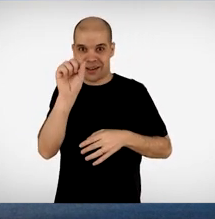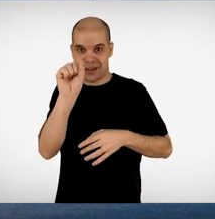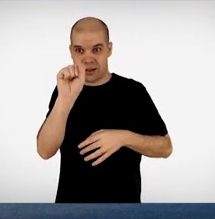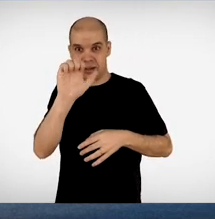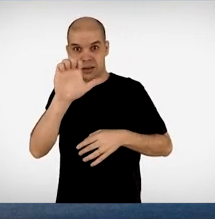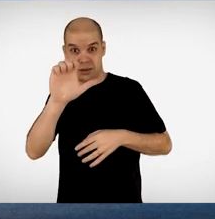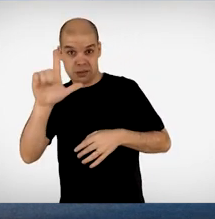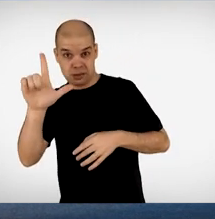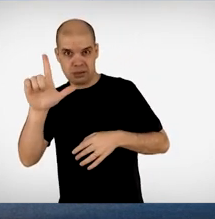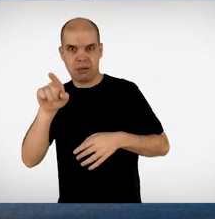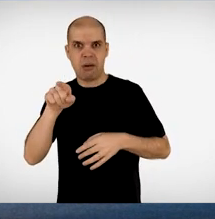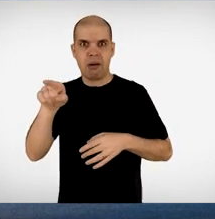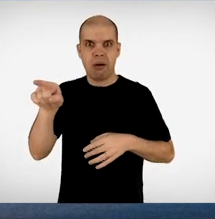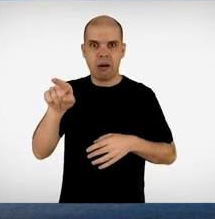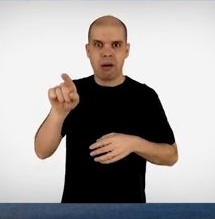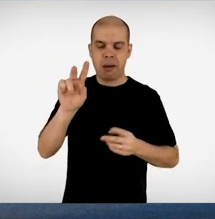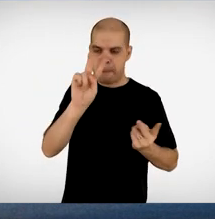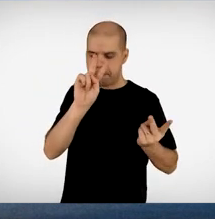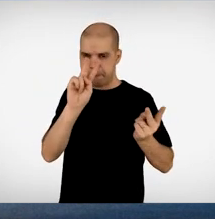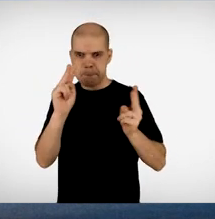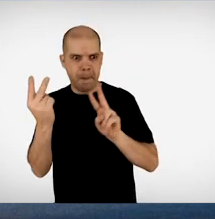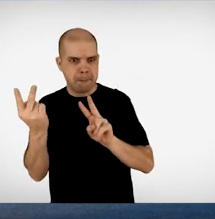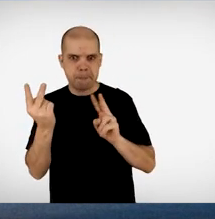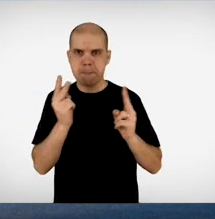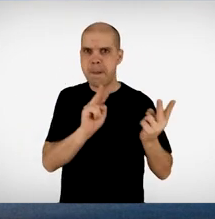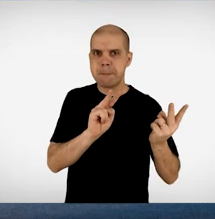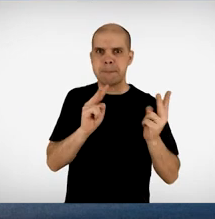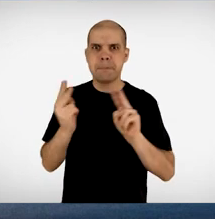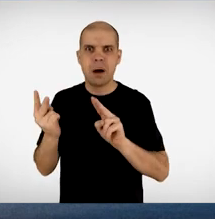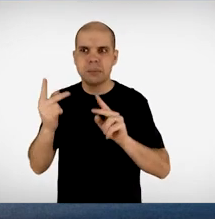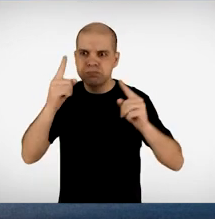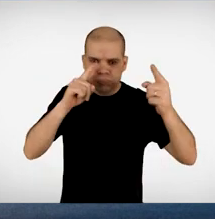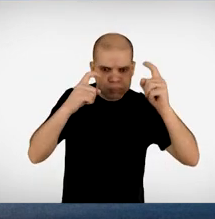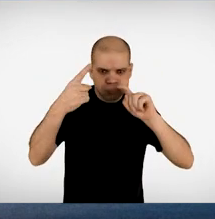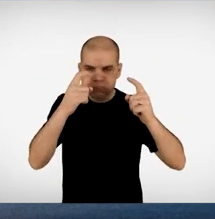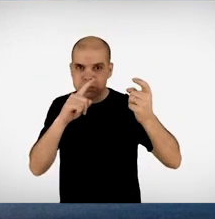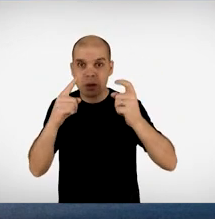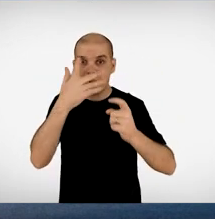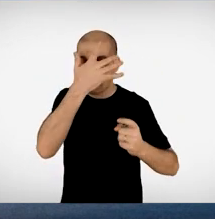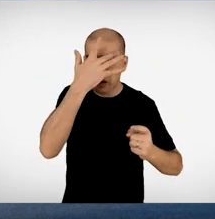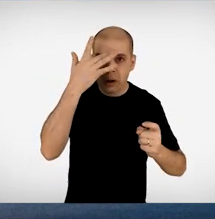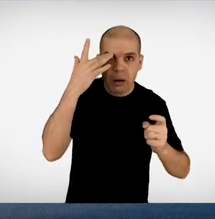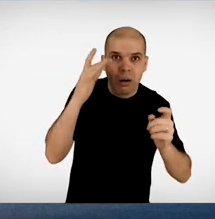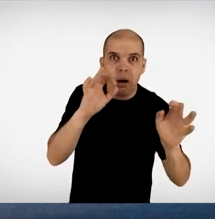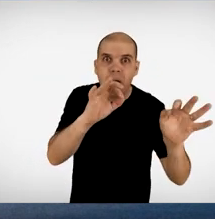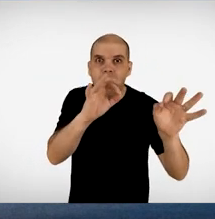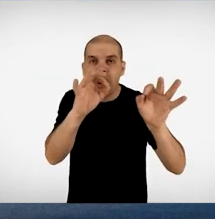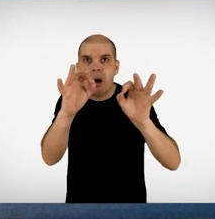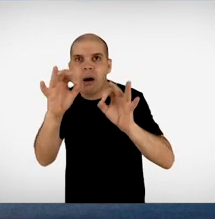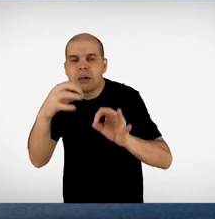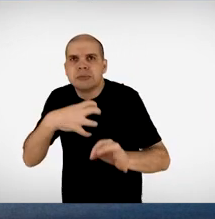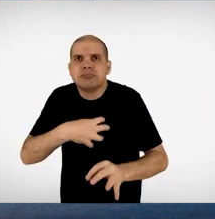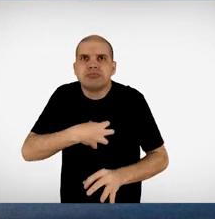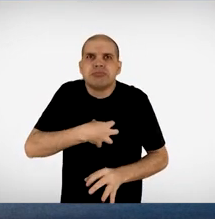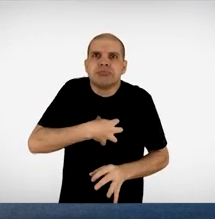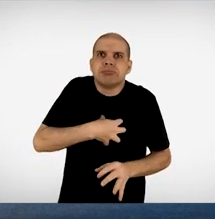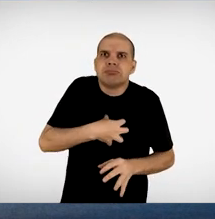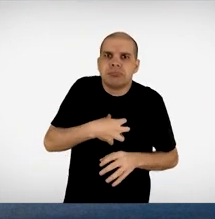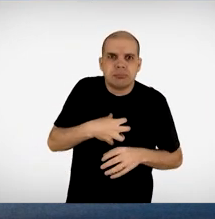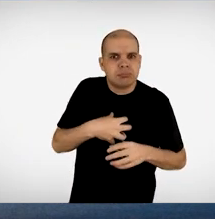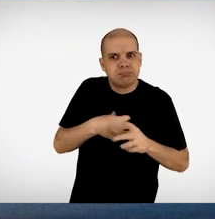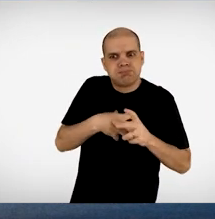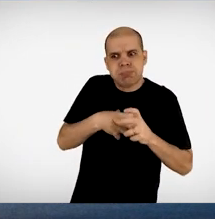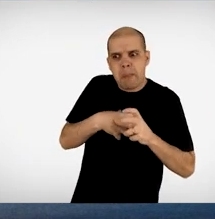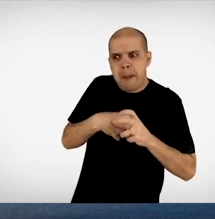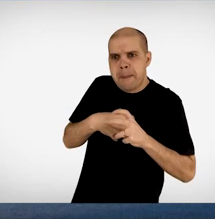A capacidade que ele tem de mudar em poucos instantes a expressão dele e comover de uma